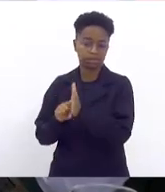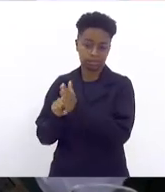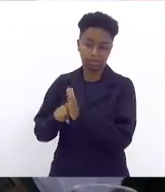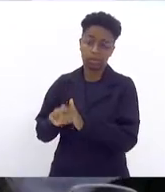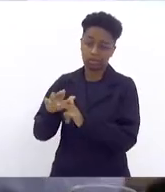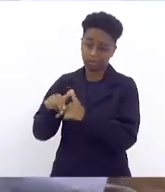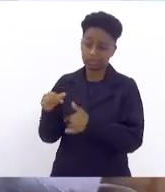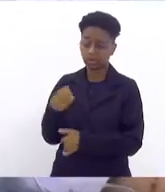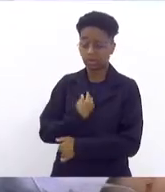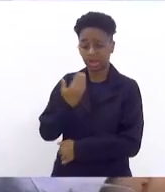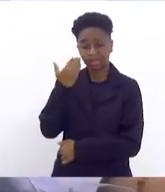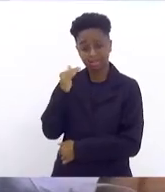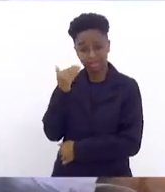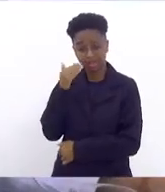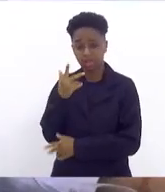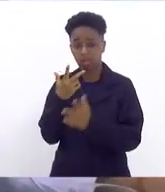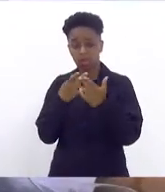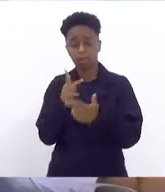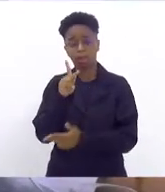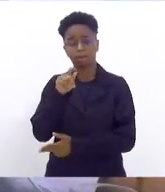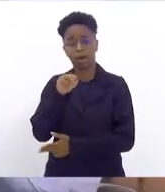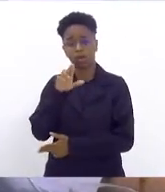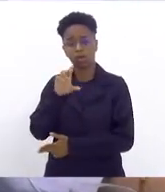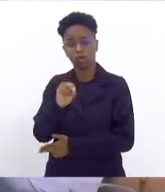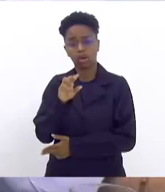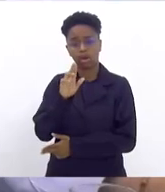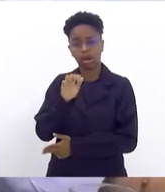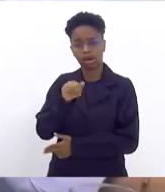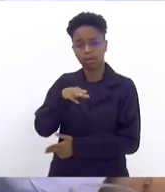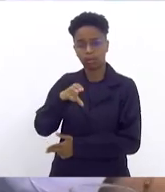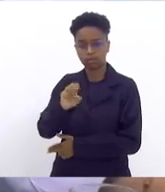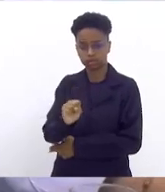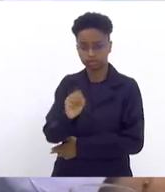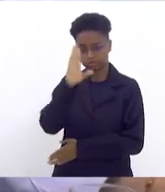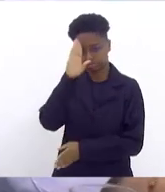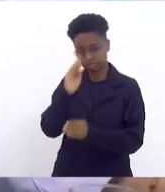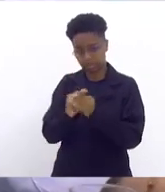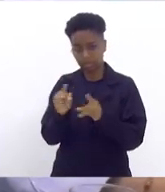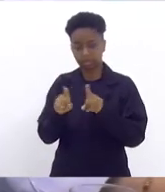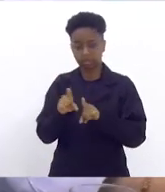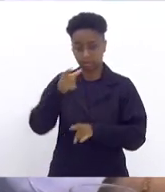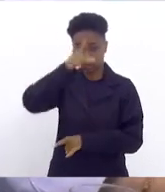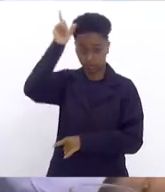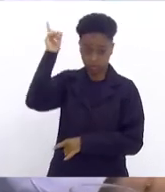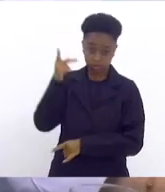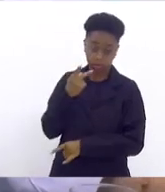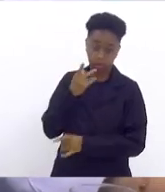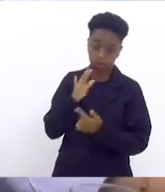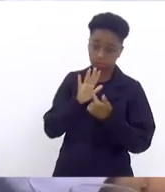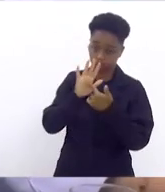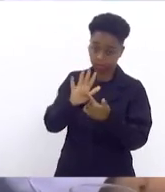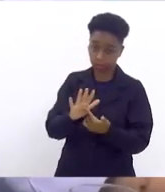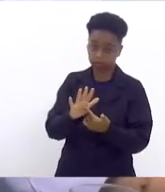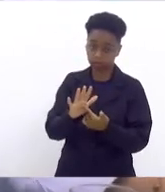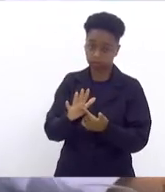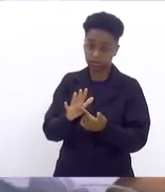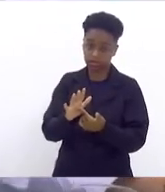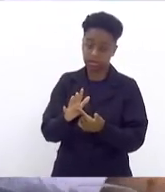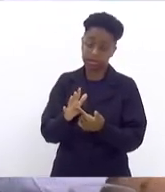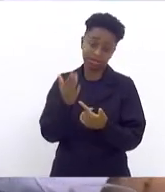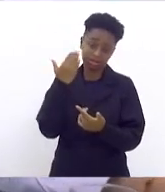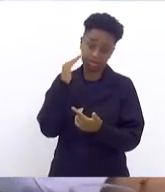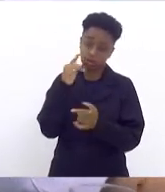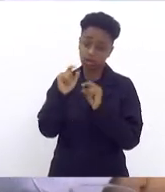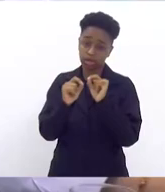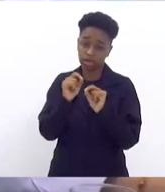por uma compreensão que o deputado Paulo Ramos, nessa emenda constitucional que o deputado Luiz Paulo tão bem definiu, pacificou o entendimento que